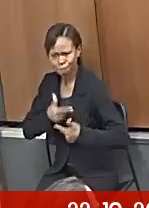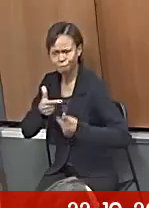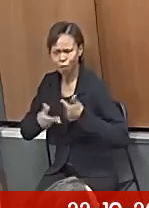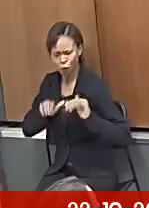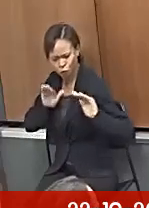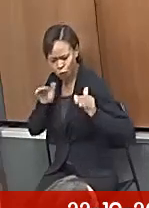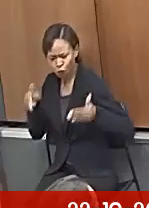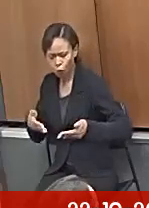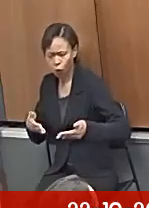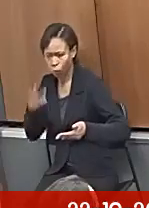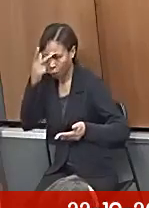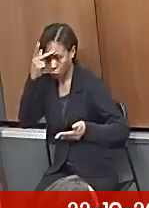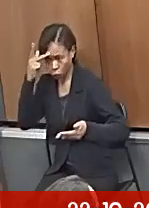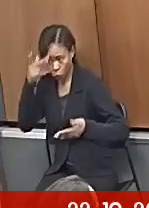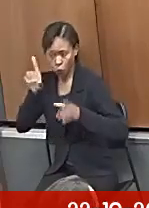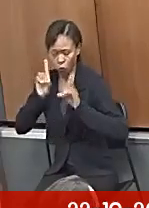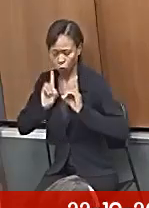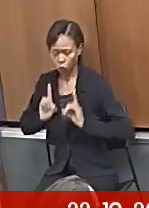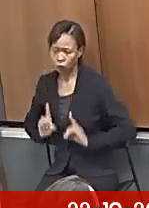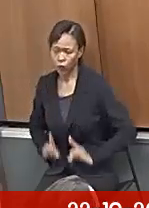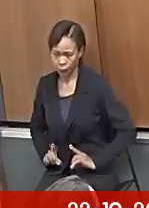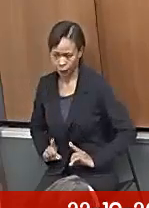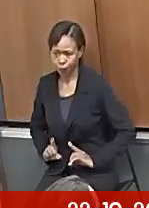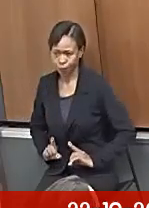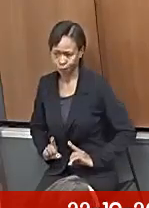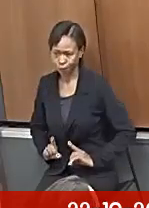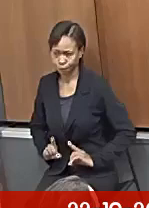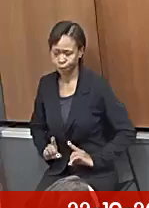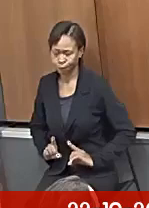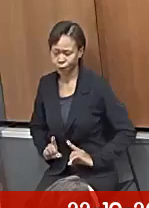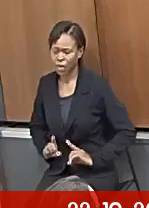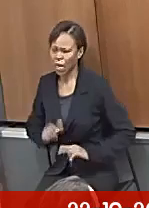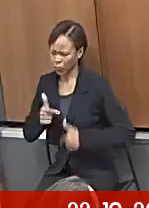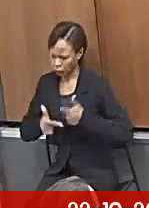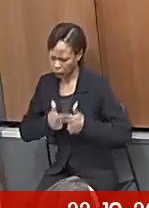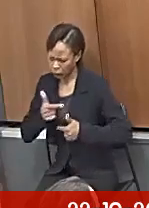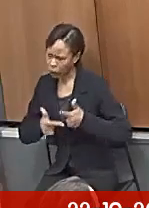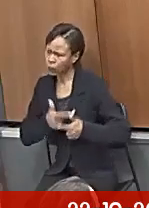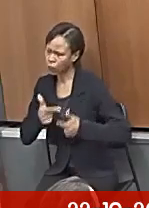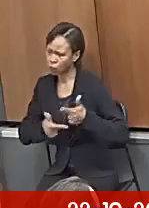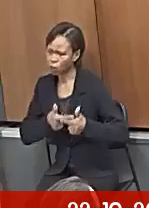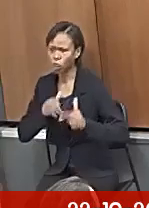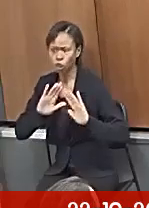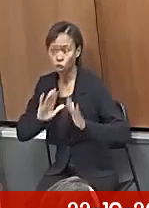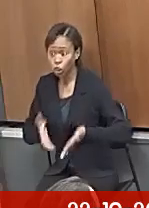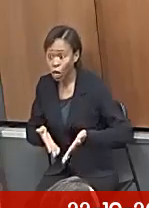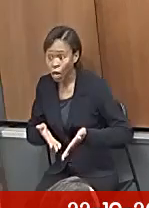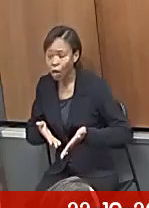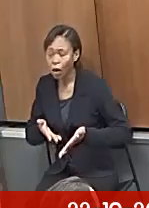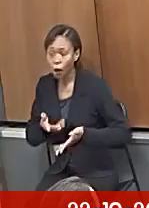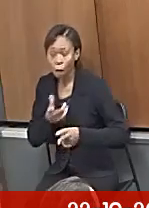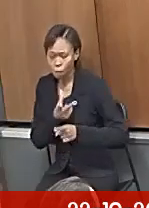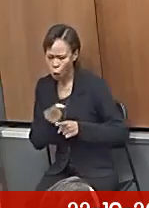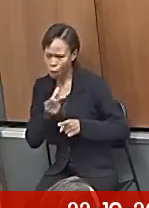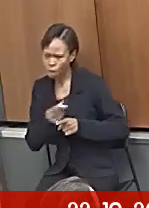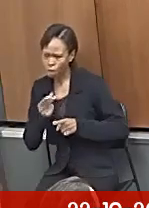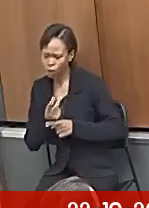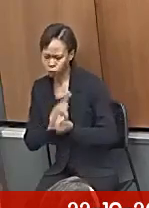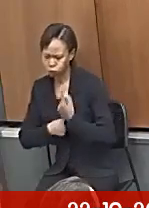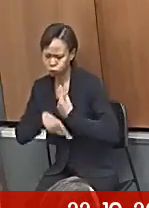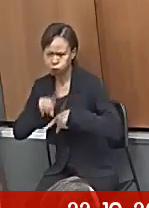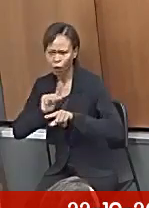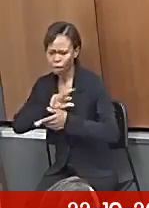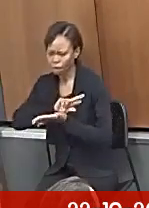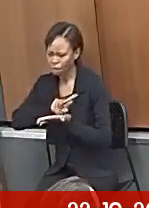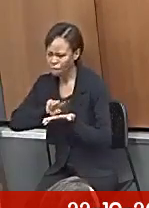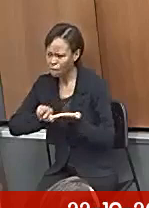com deficiência. E, através desse trabalho, já tem gerado muitos frutos. E, caro